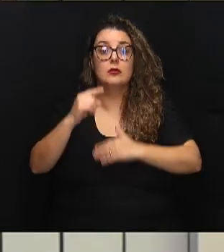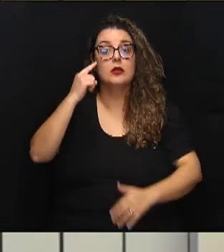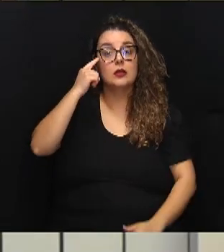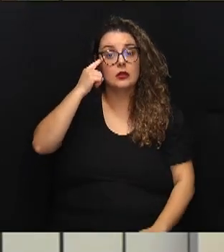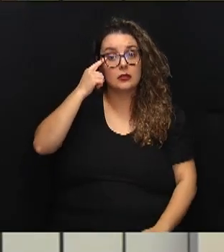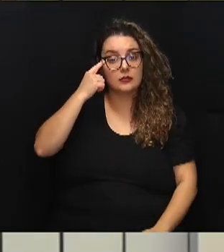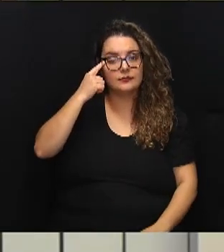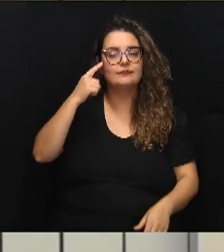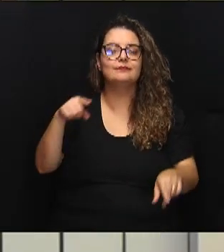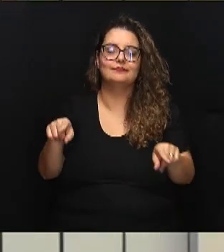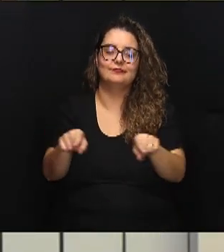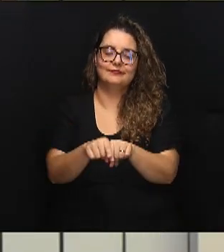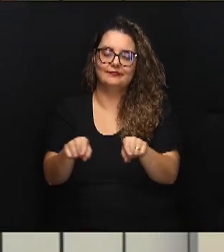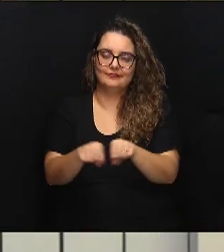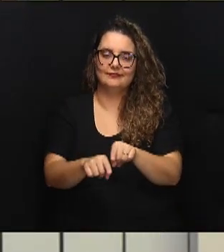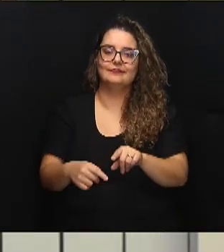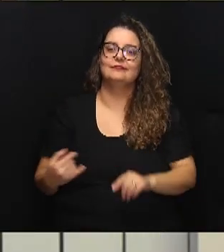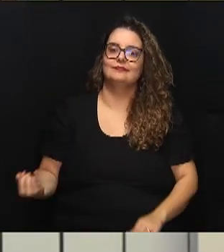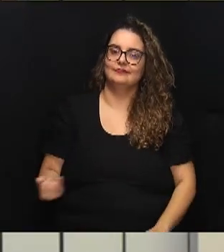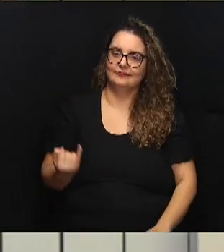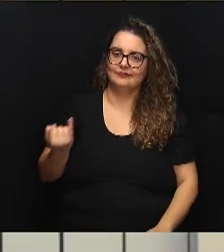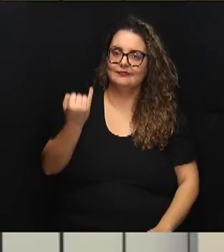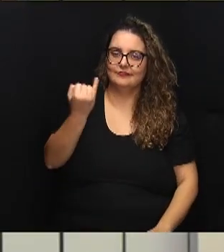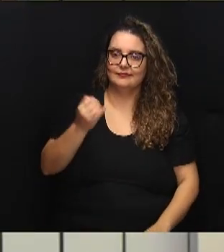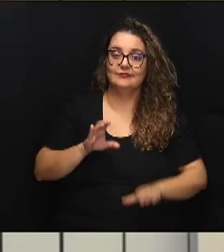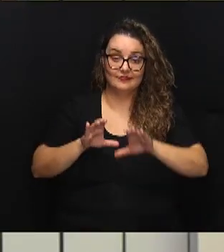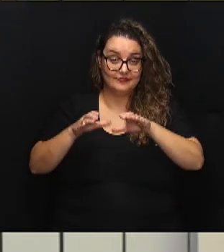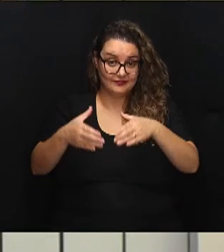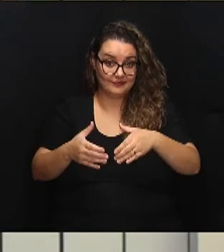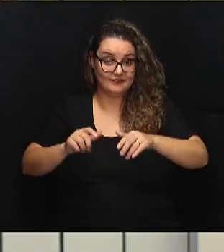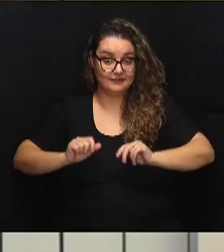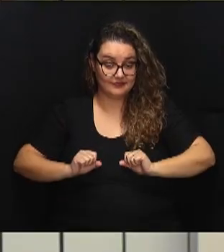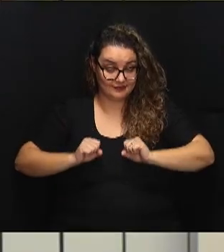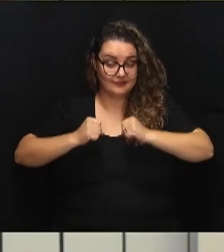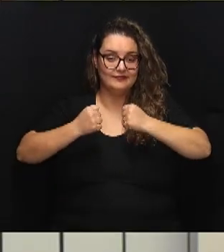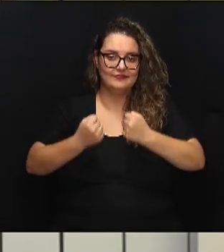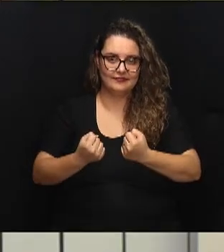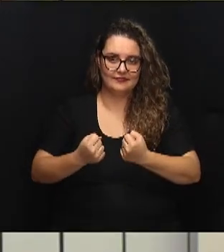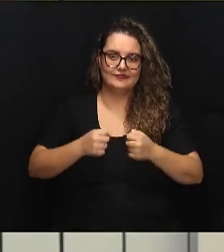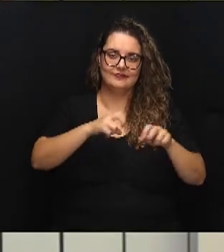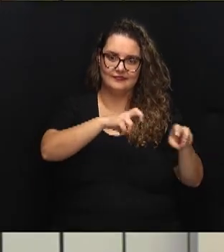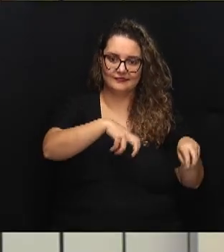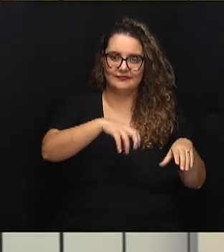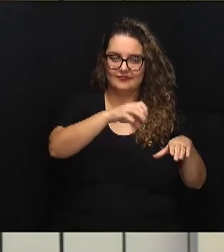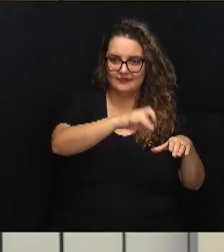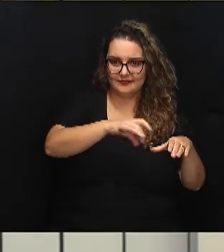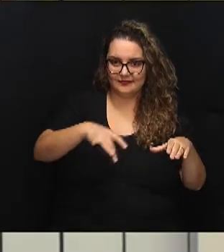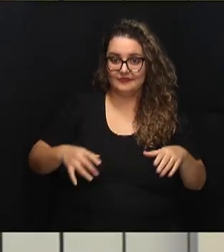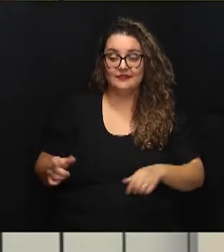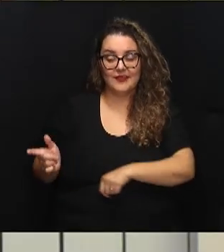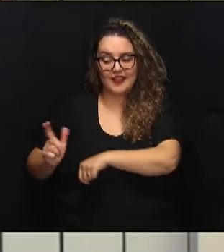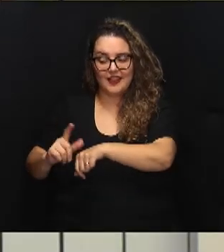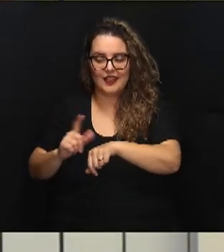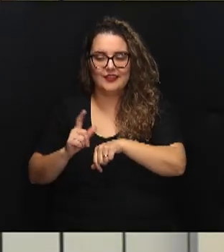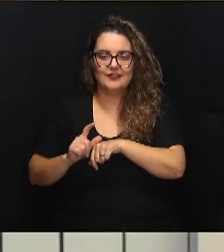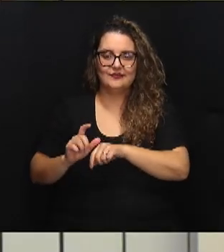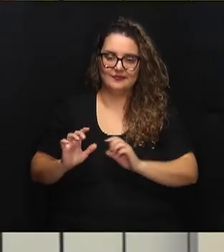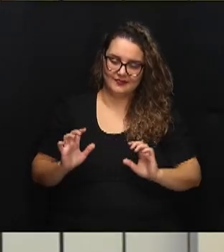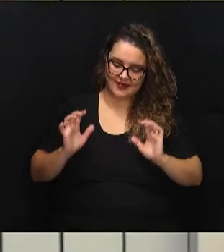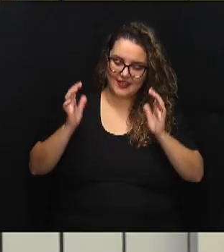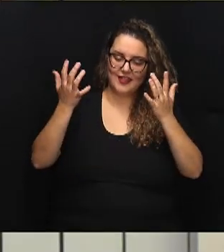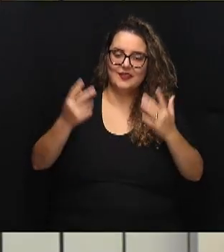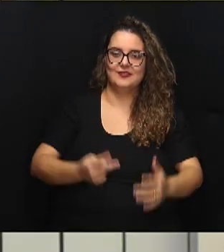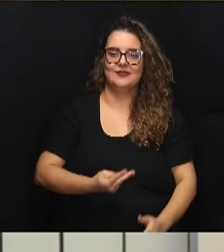japoneses também foi significativa, com grupos que se dedicaram à agricultura e ao comércio. Em comemoração